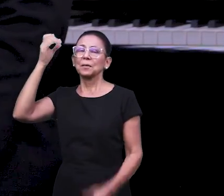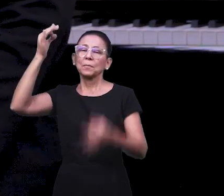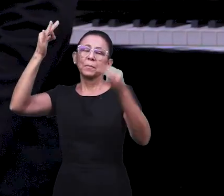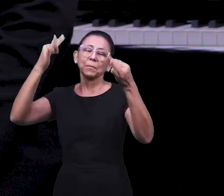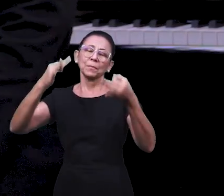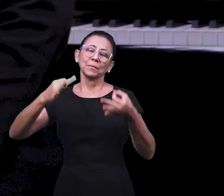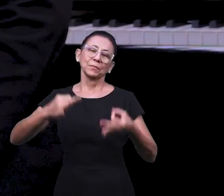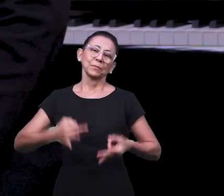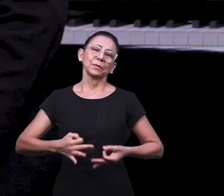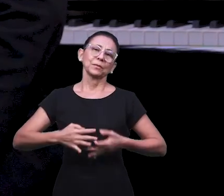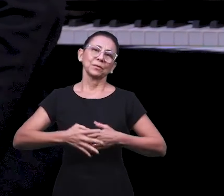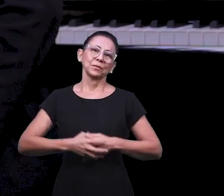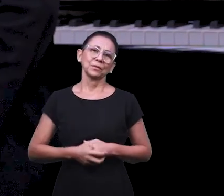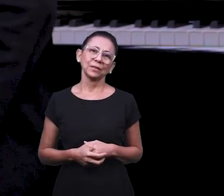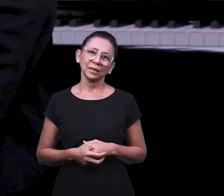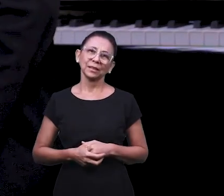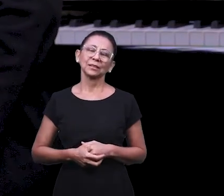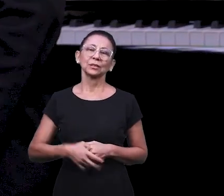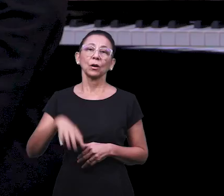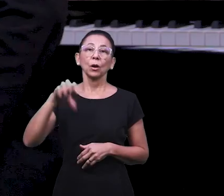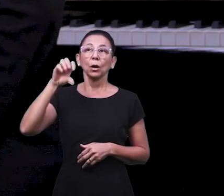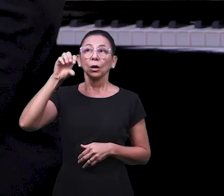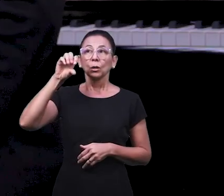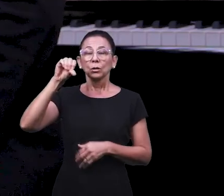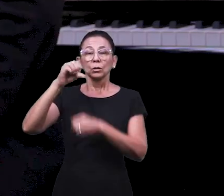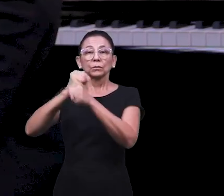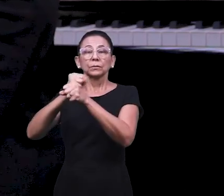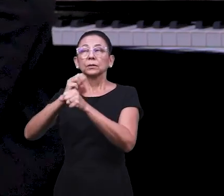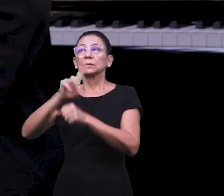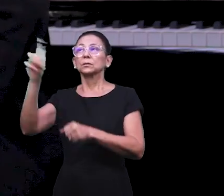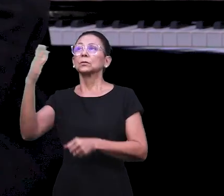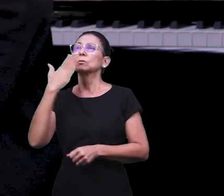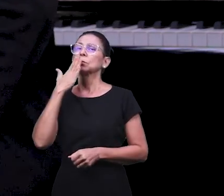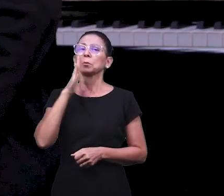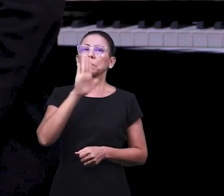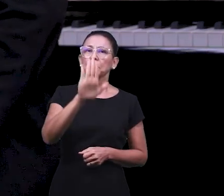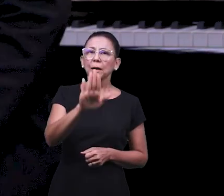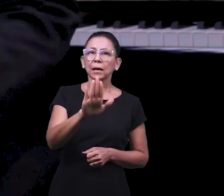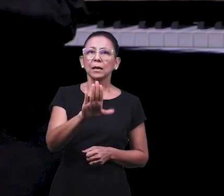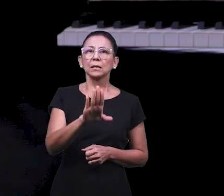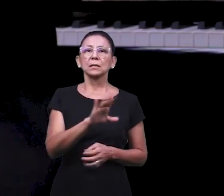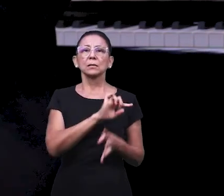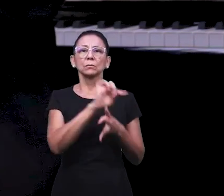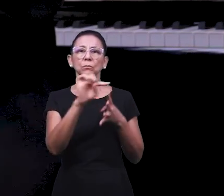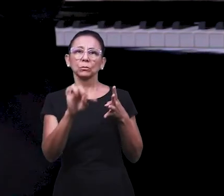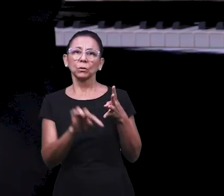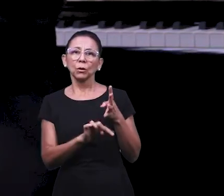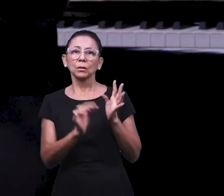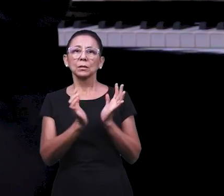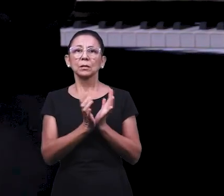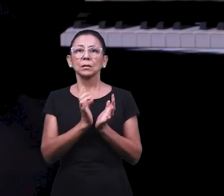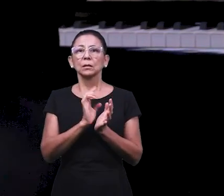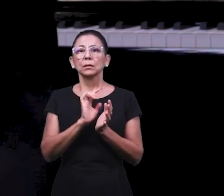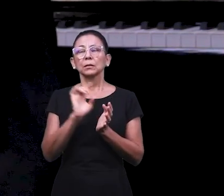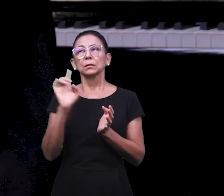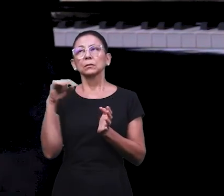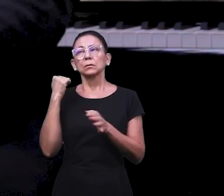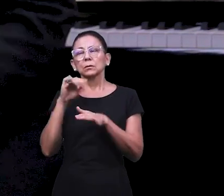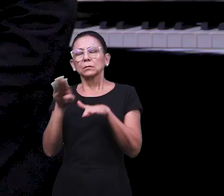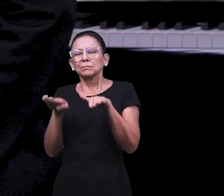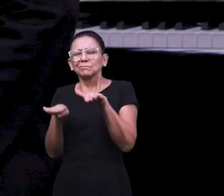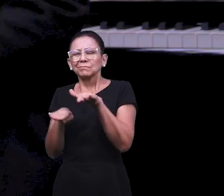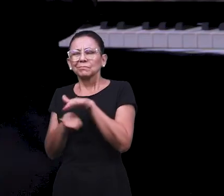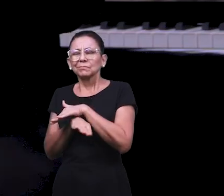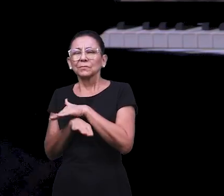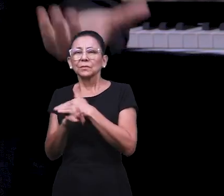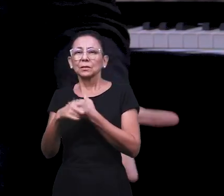gente, de promessas. Deus tem falado conosco. E nós, de forma humilde, às vezes com imensas